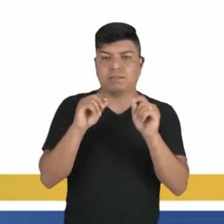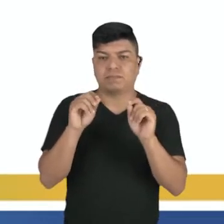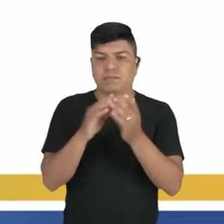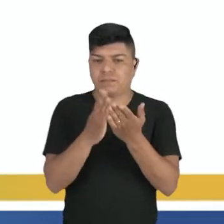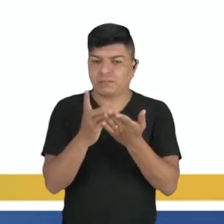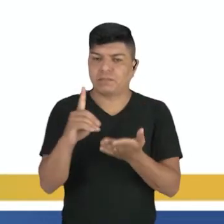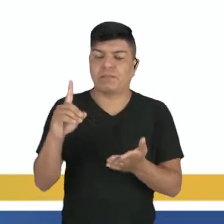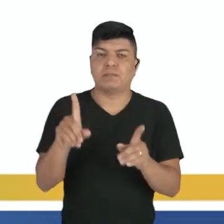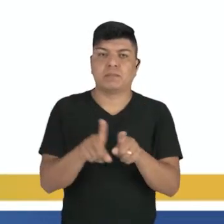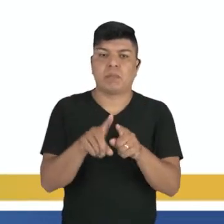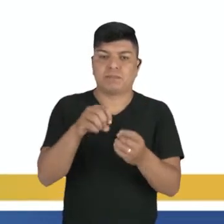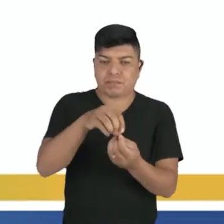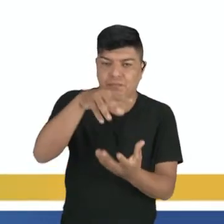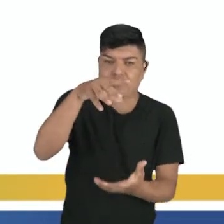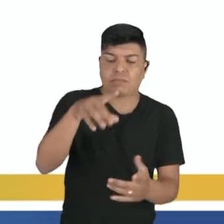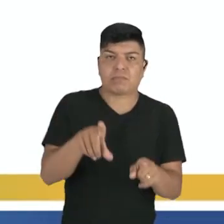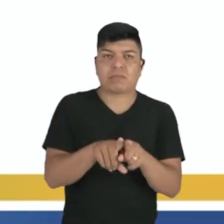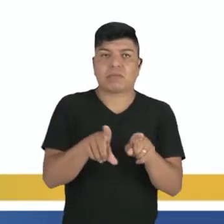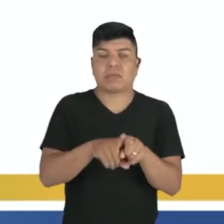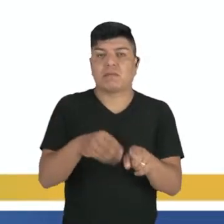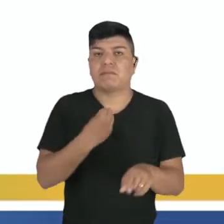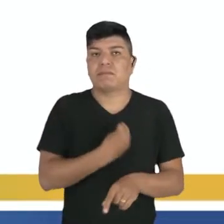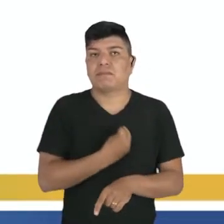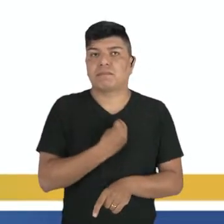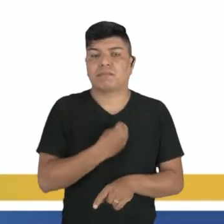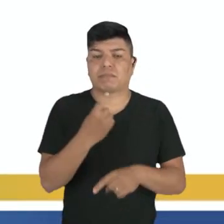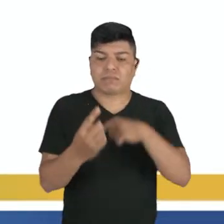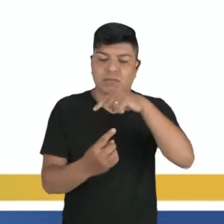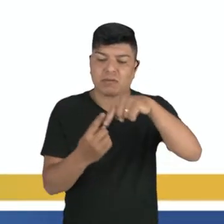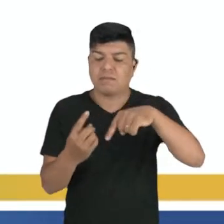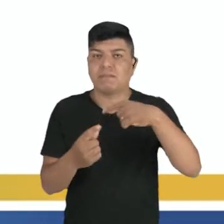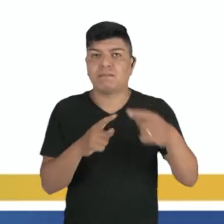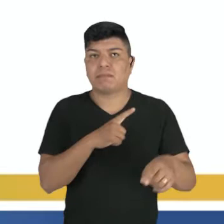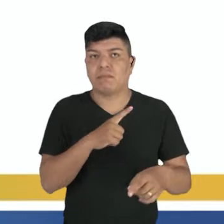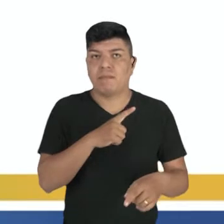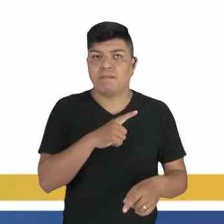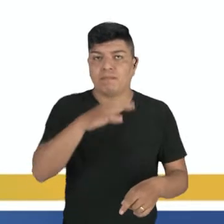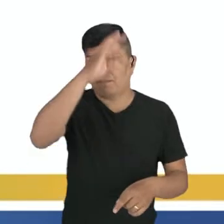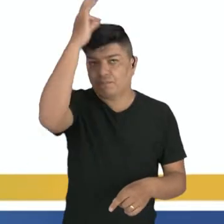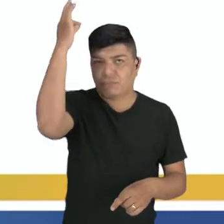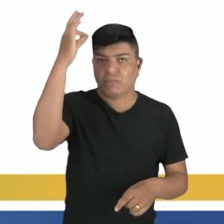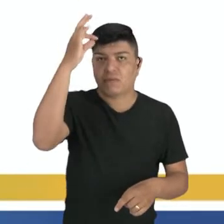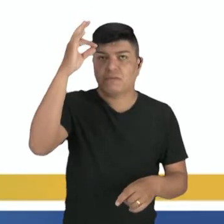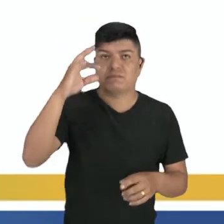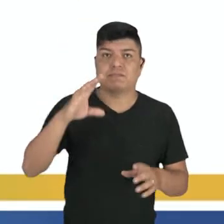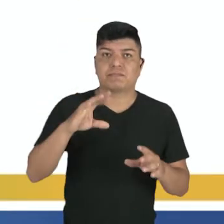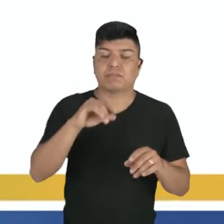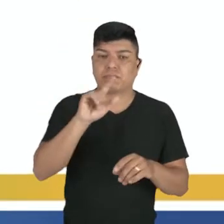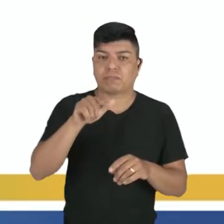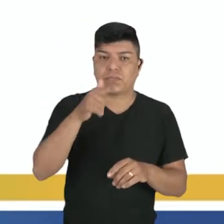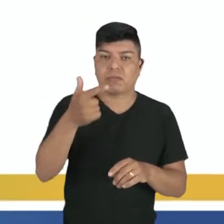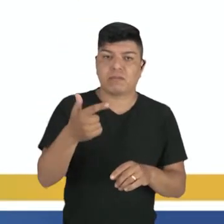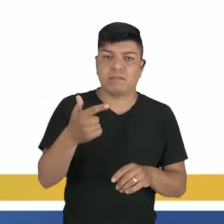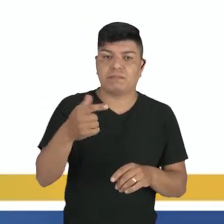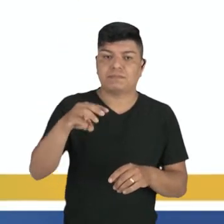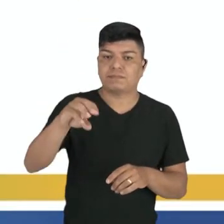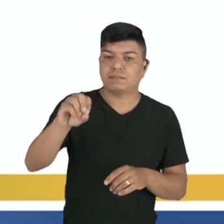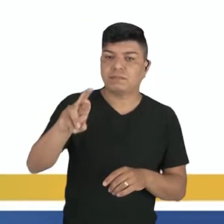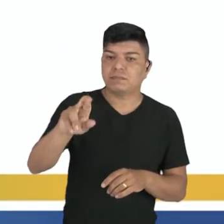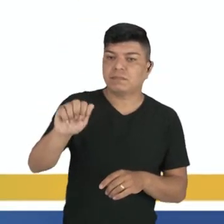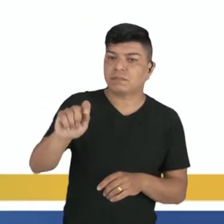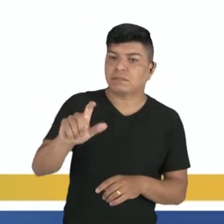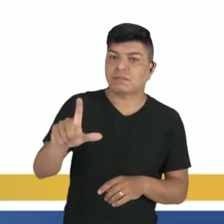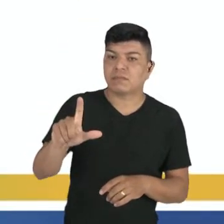bíblicos, milagres, episódio da vida dos santos, moralidades, didático moralista, com